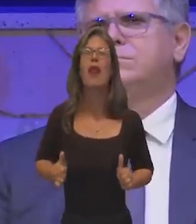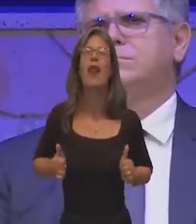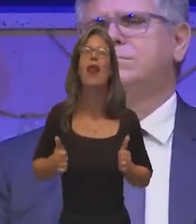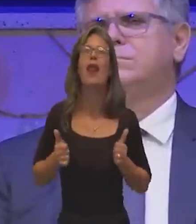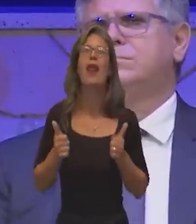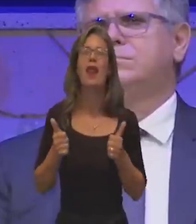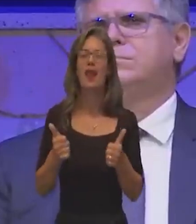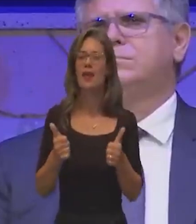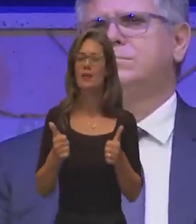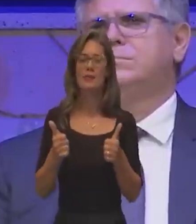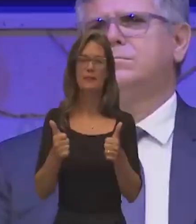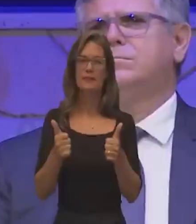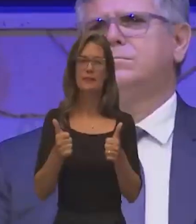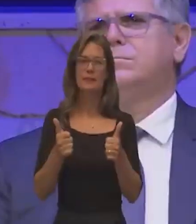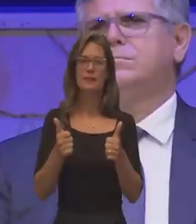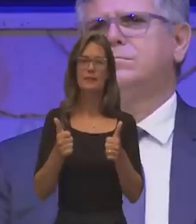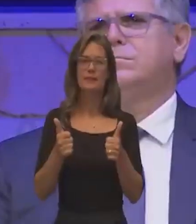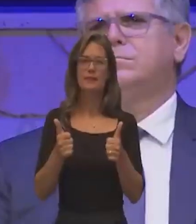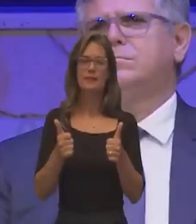simplesmente.